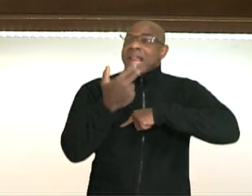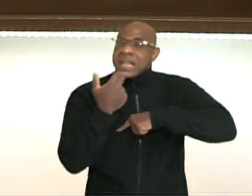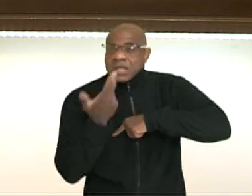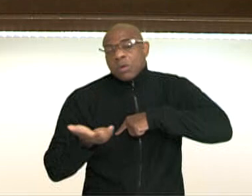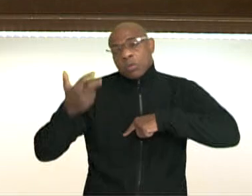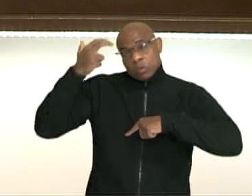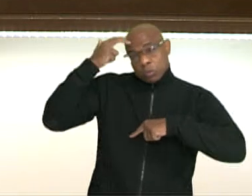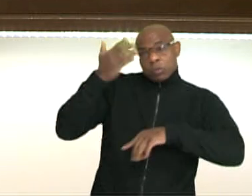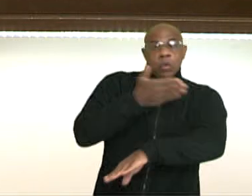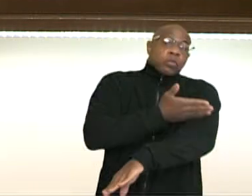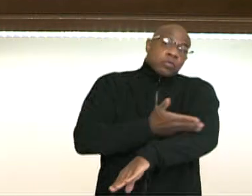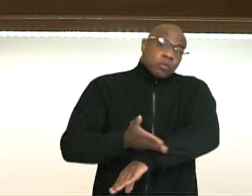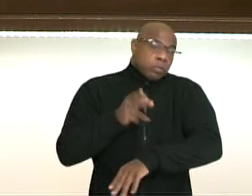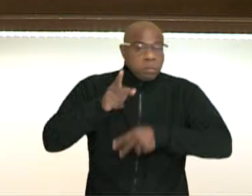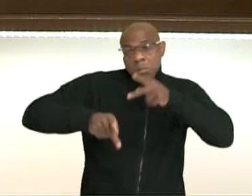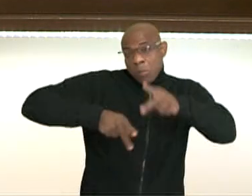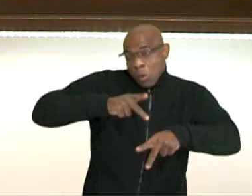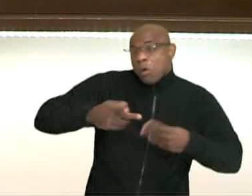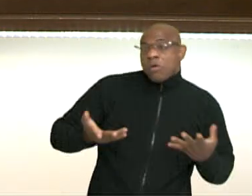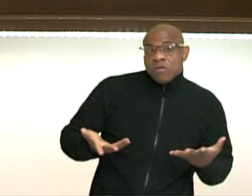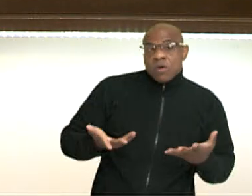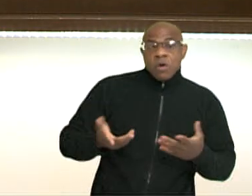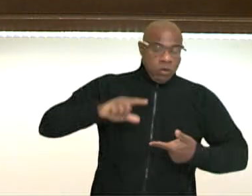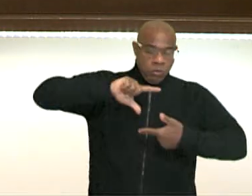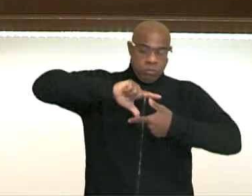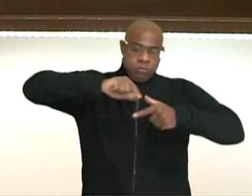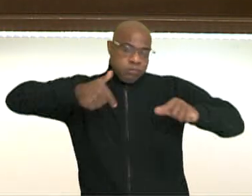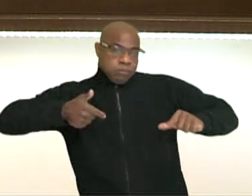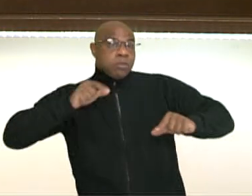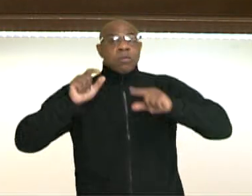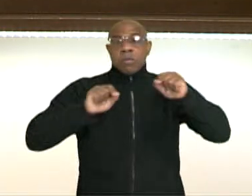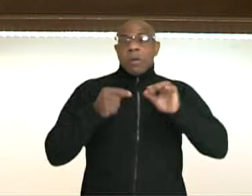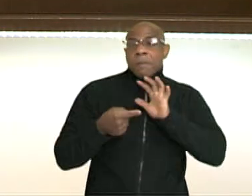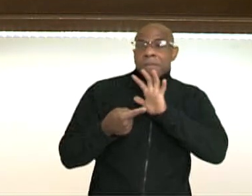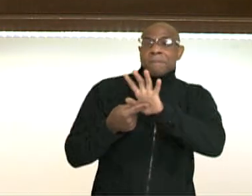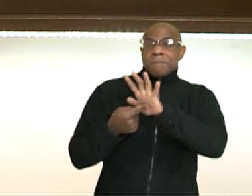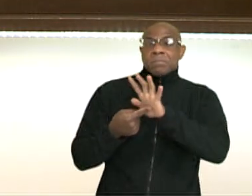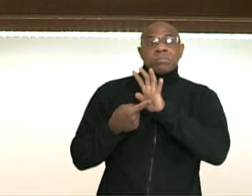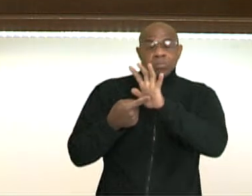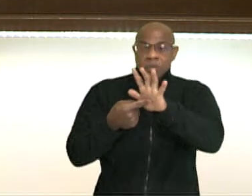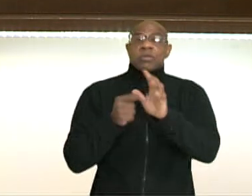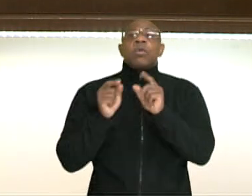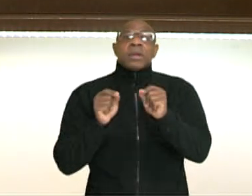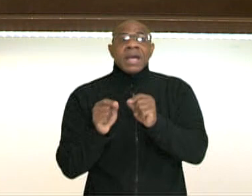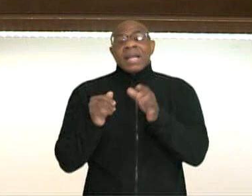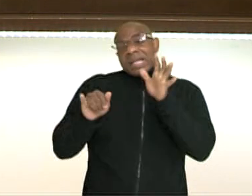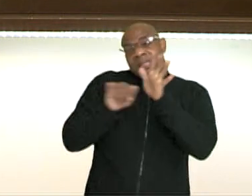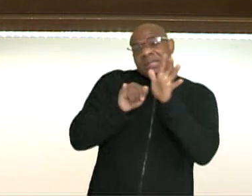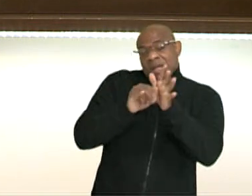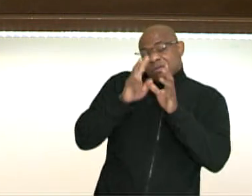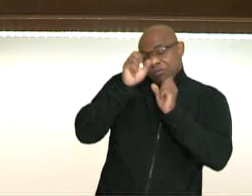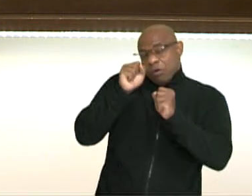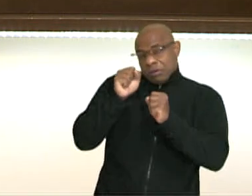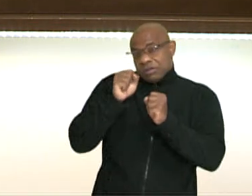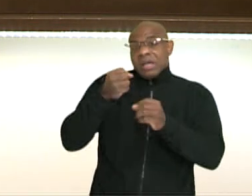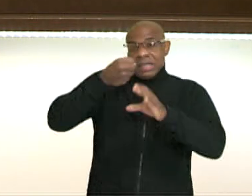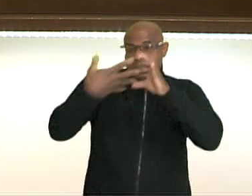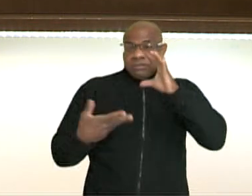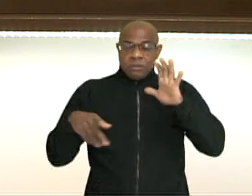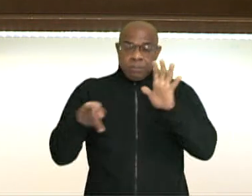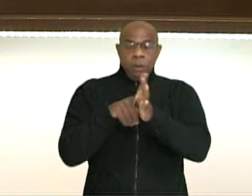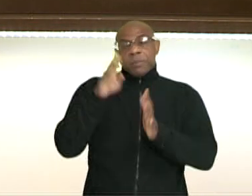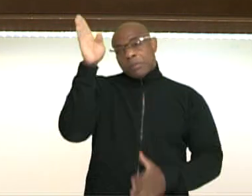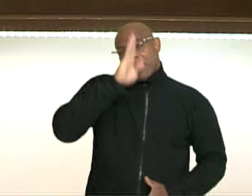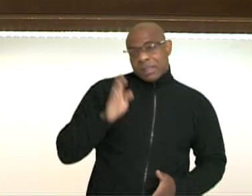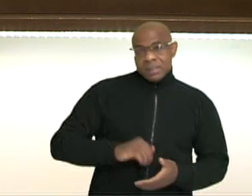o nosso povo. Então, o modernismo trouxe essa identidade, né? Muito forte, característica do nosso país, trazer tudo